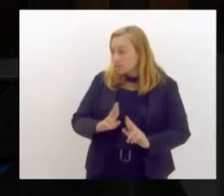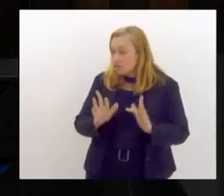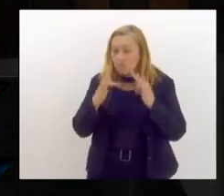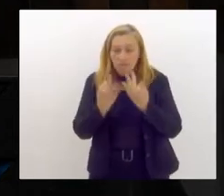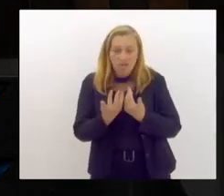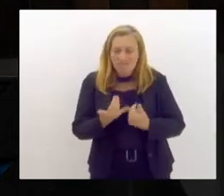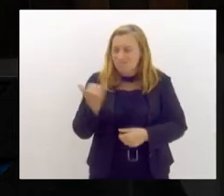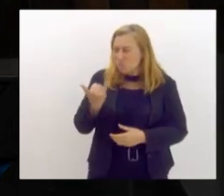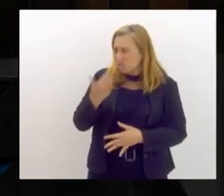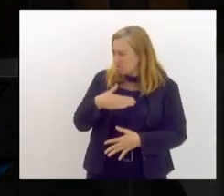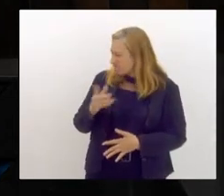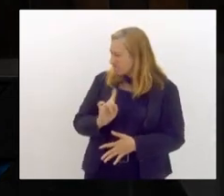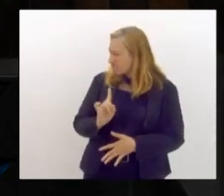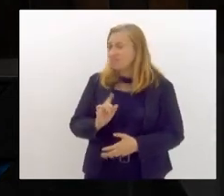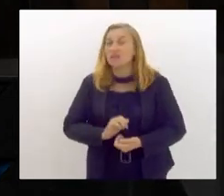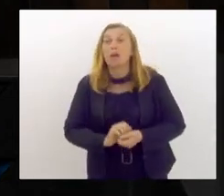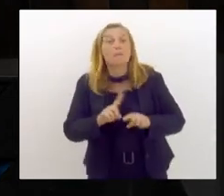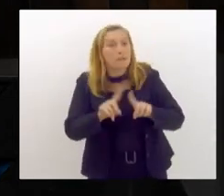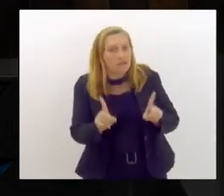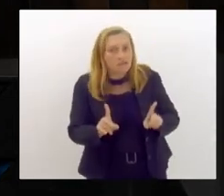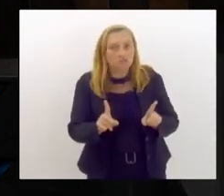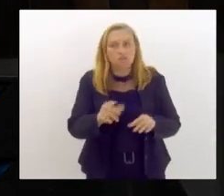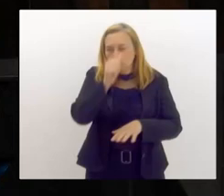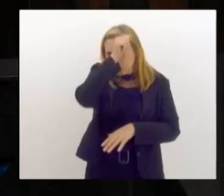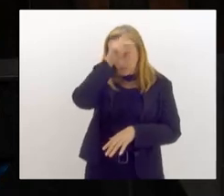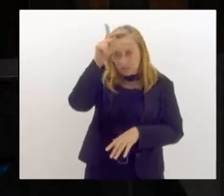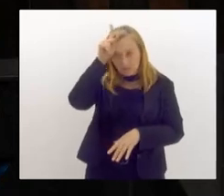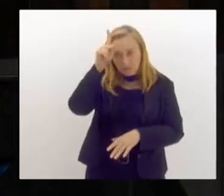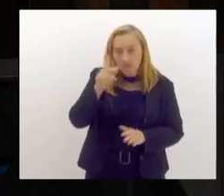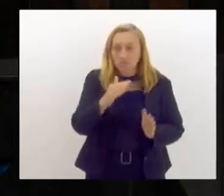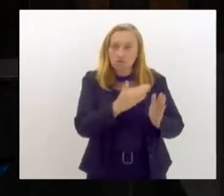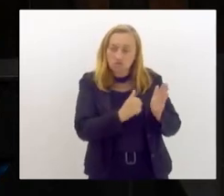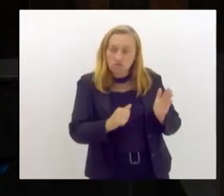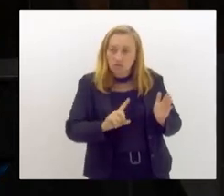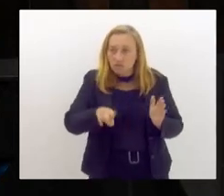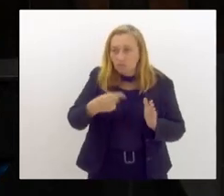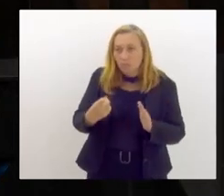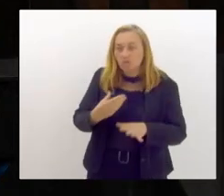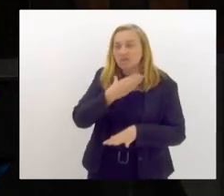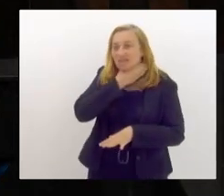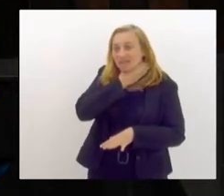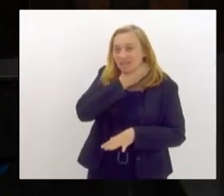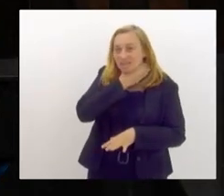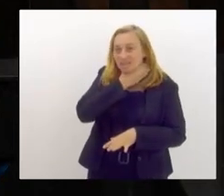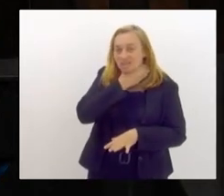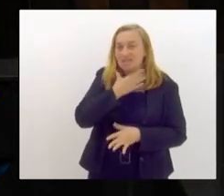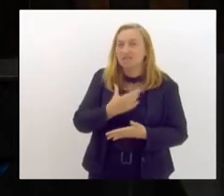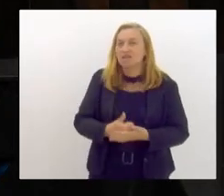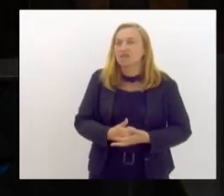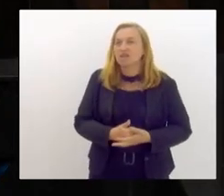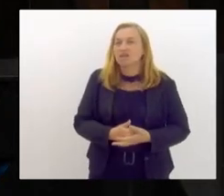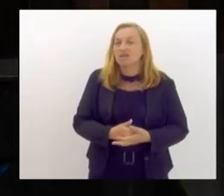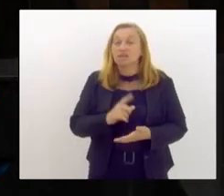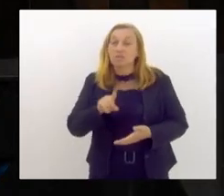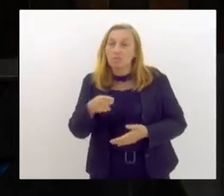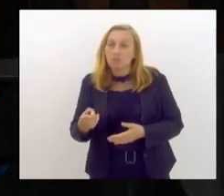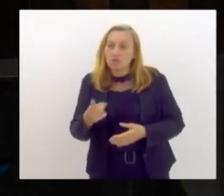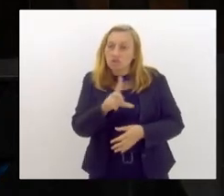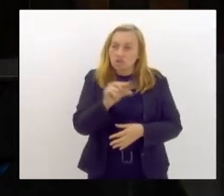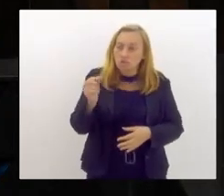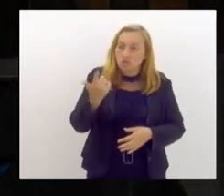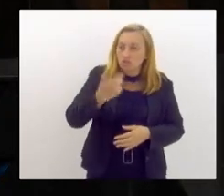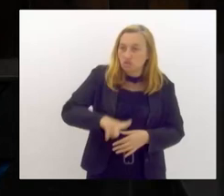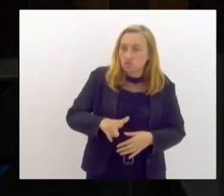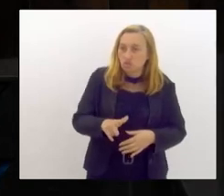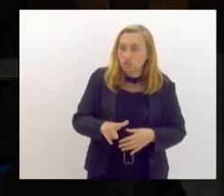pouco importa para mim isso. Mas o prefeito exonera depois, no meio da crise, exonera e depois nomeia num